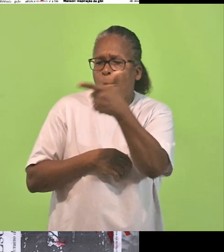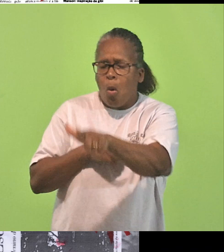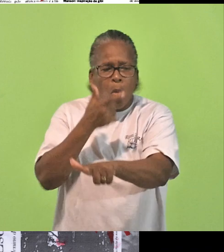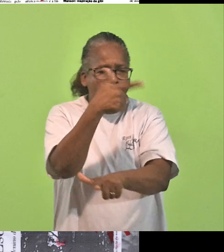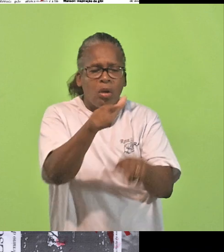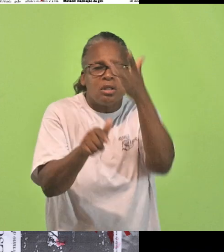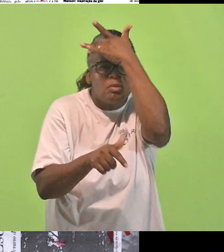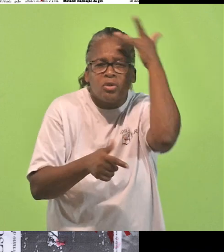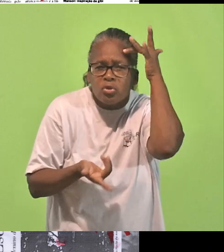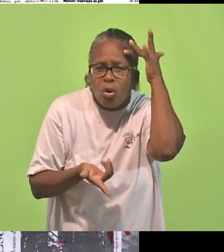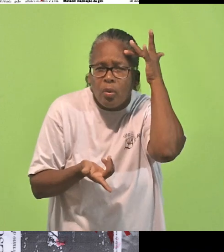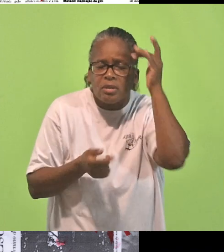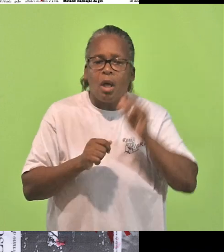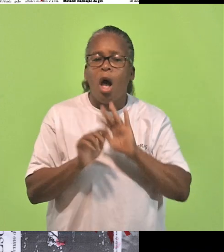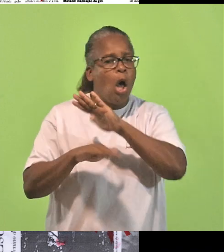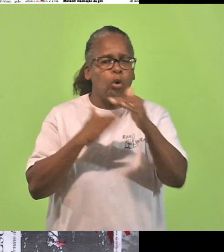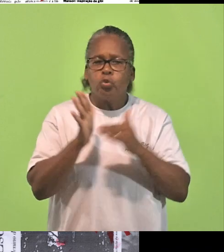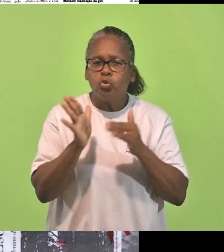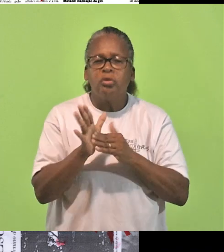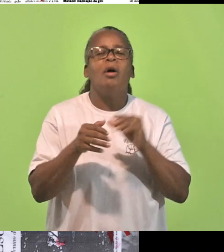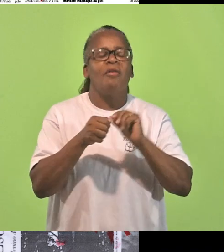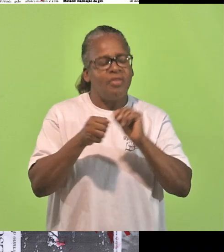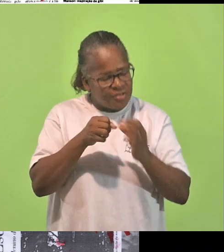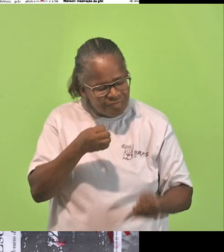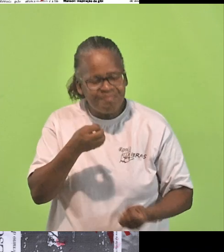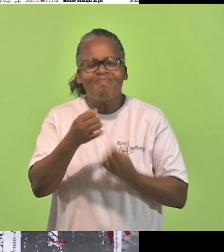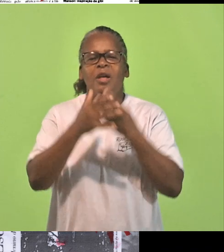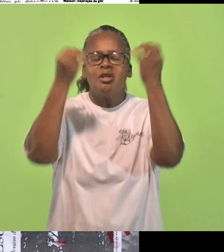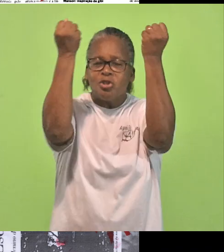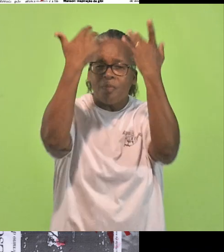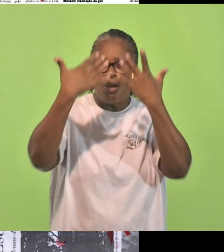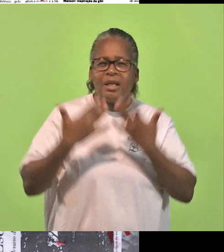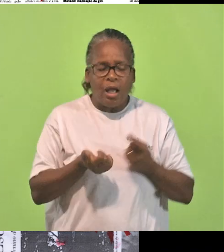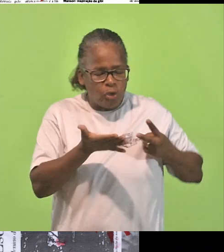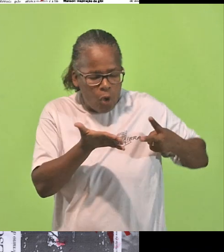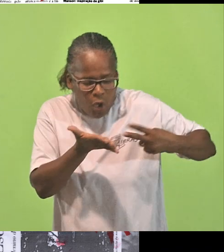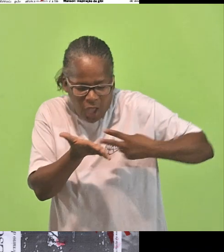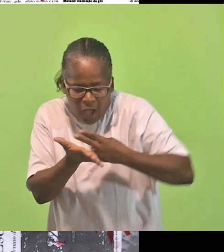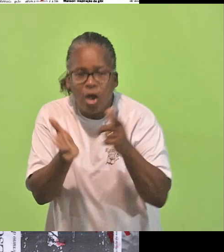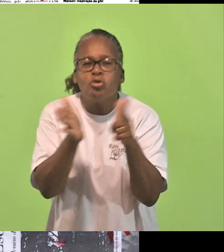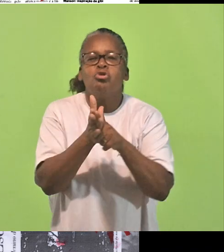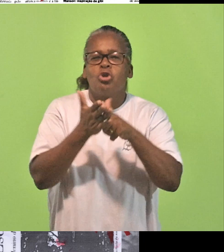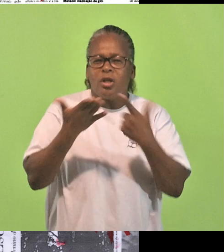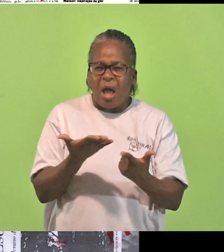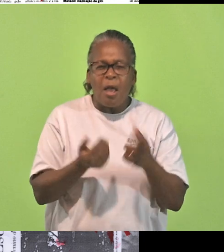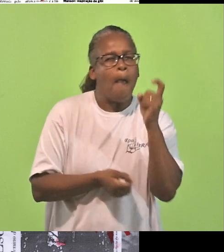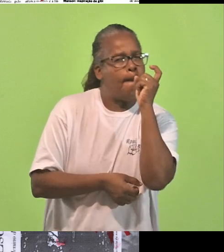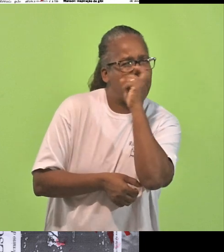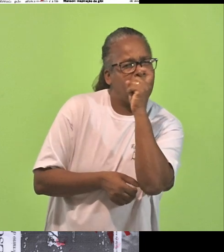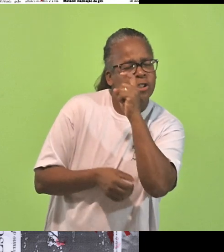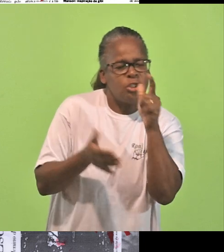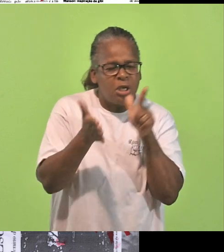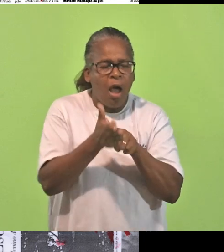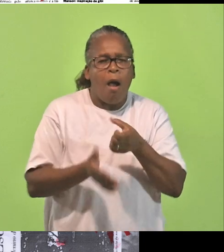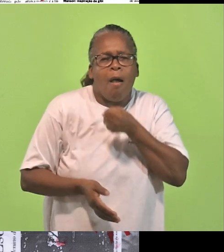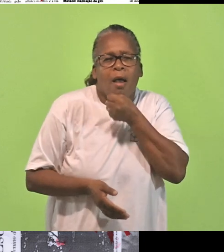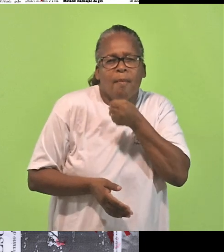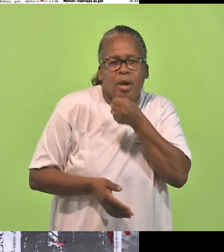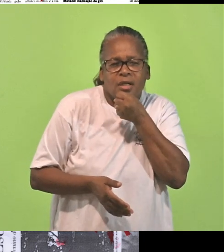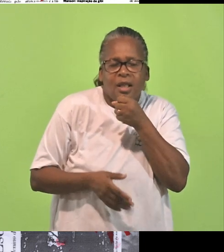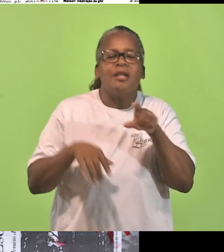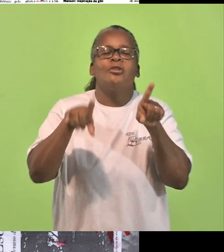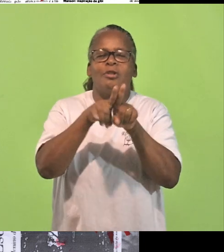experimentações foram construídas por cima de recortes de jornal que estampavam matérias sensacionalistas e mentirosas, que causaram grande comoção social em